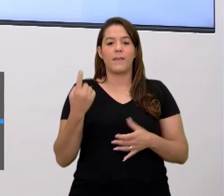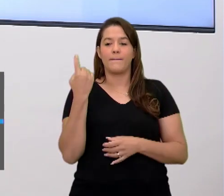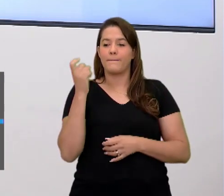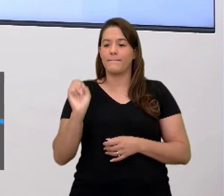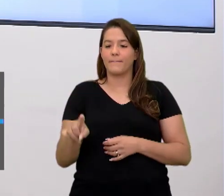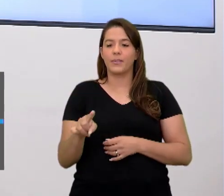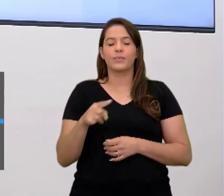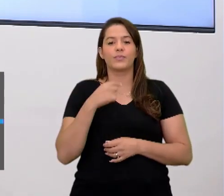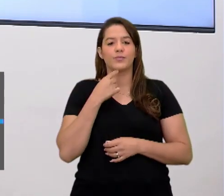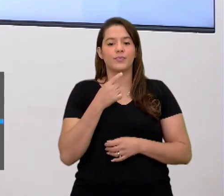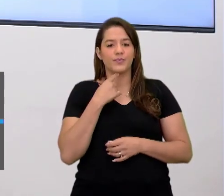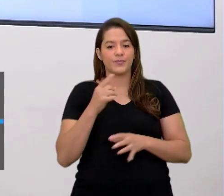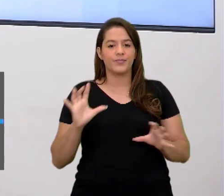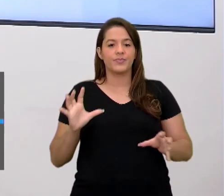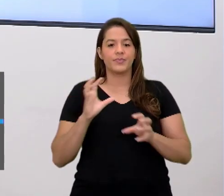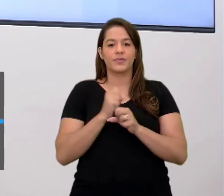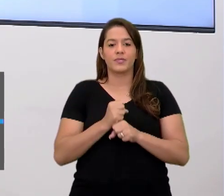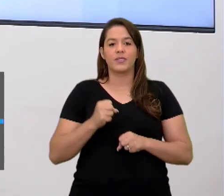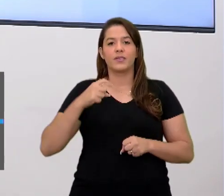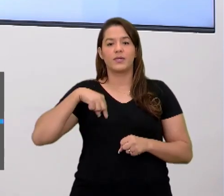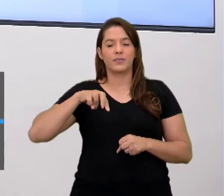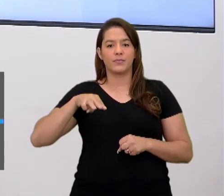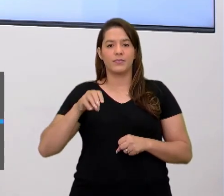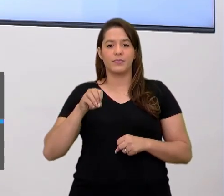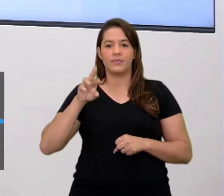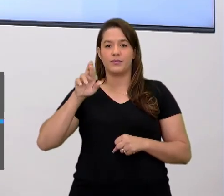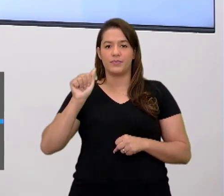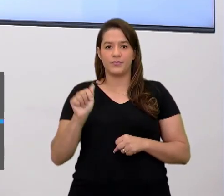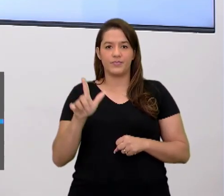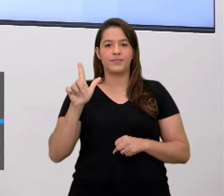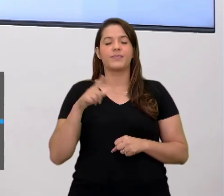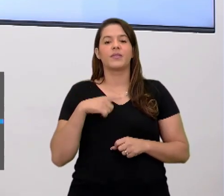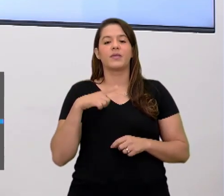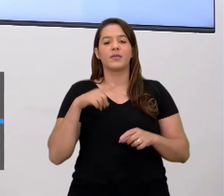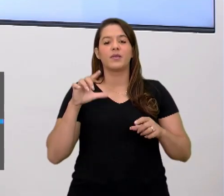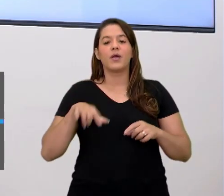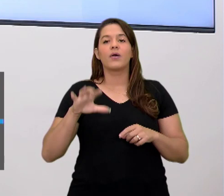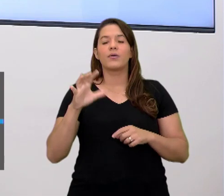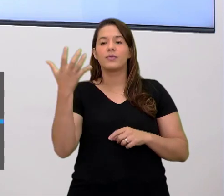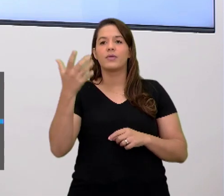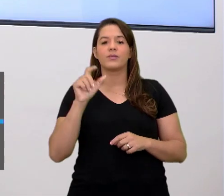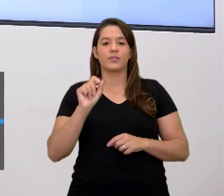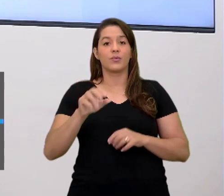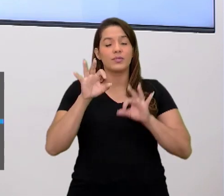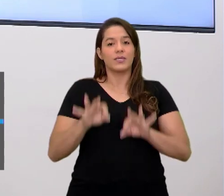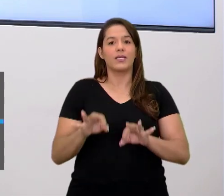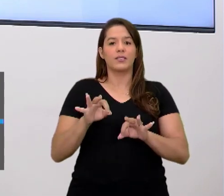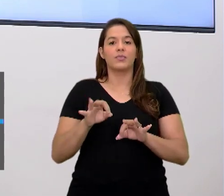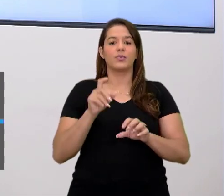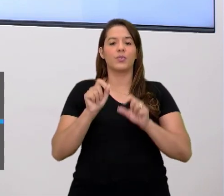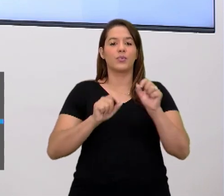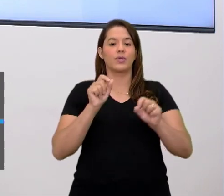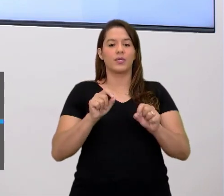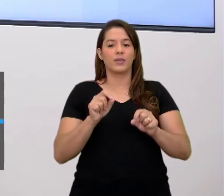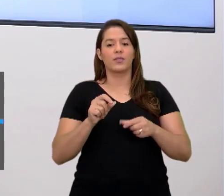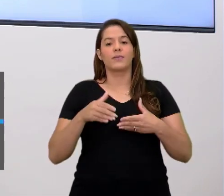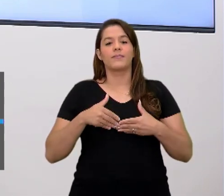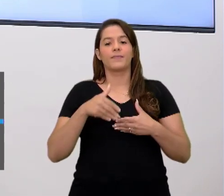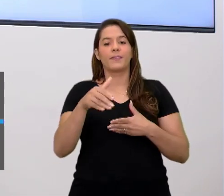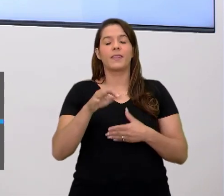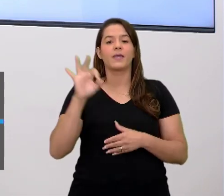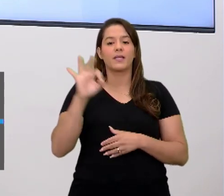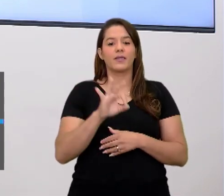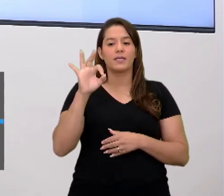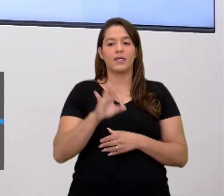meu sonho de consumo, quero morar em Borá, tá? E aí, o que acontece? O ideal seria o quê? Provavelmente, a taxa de ocupação